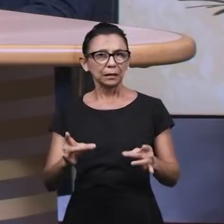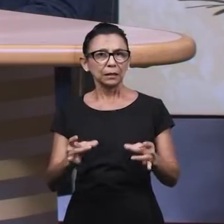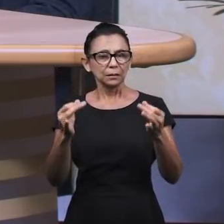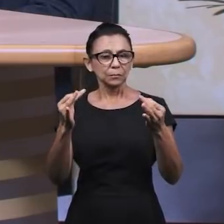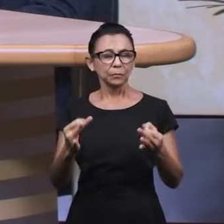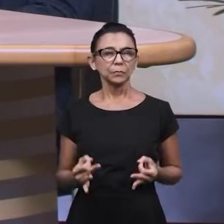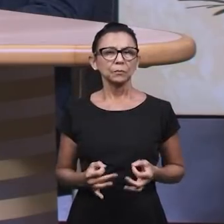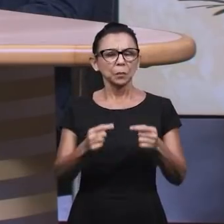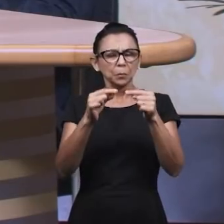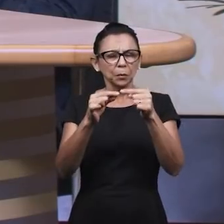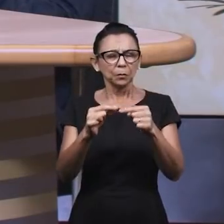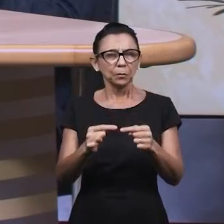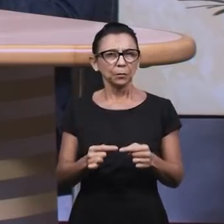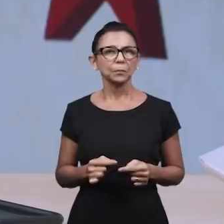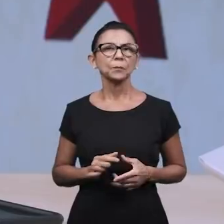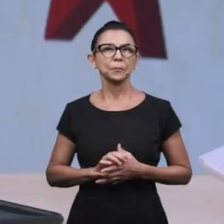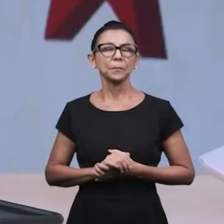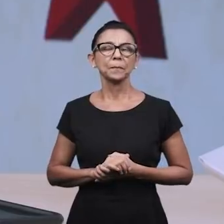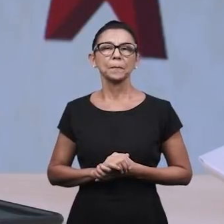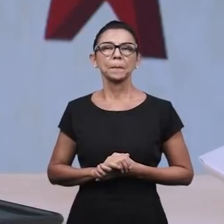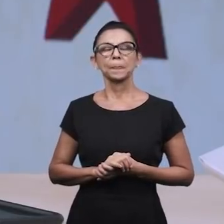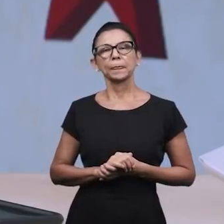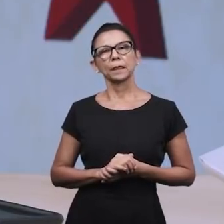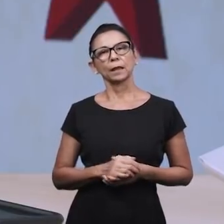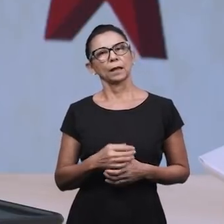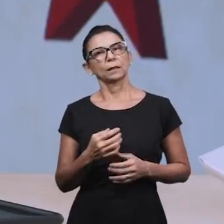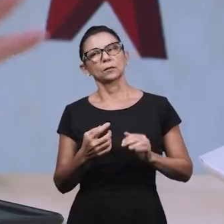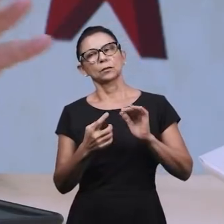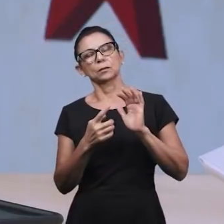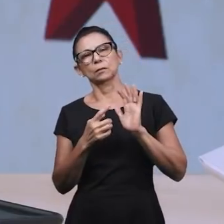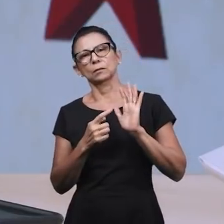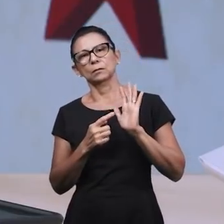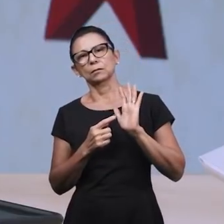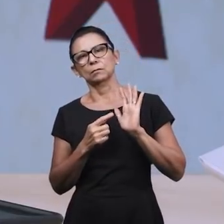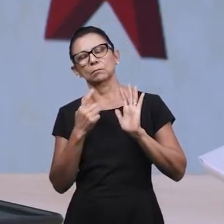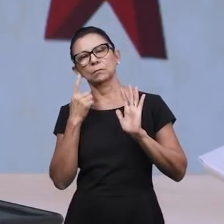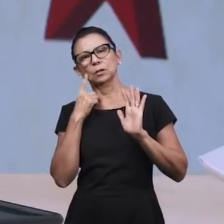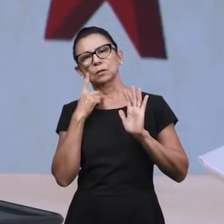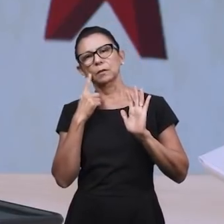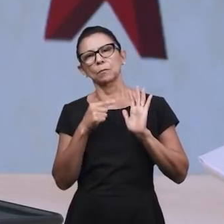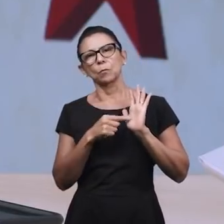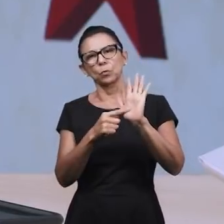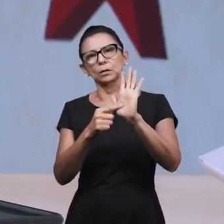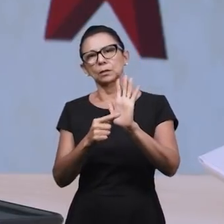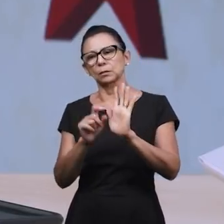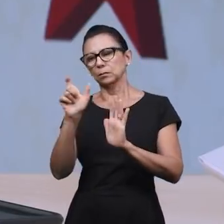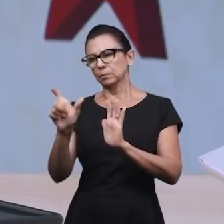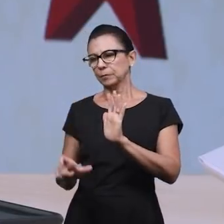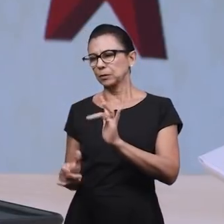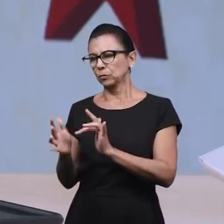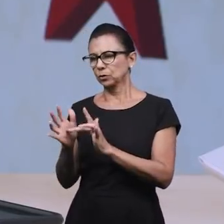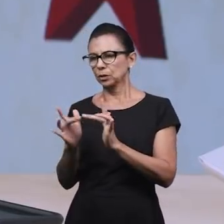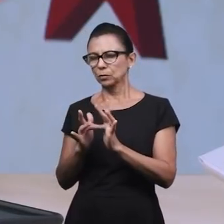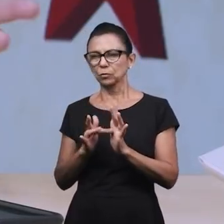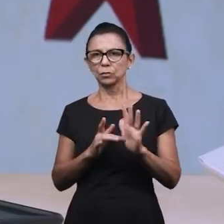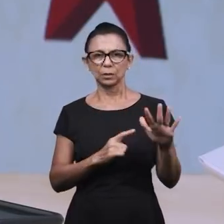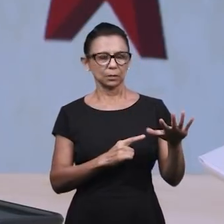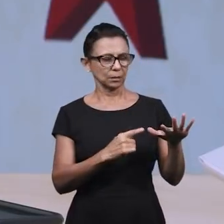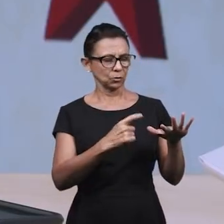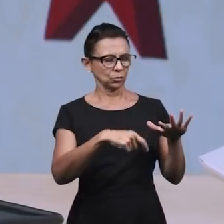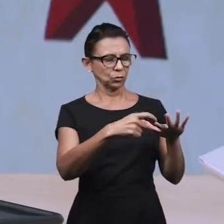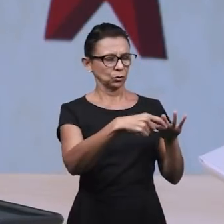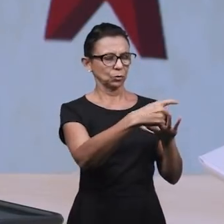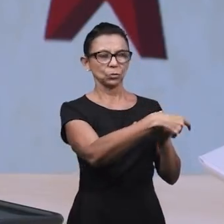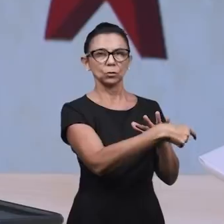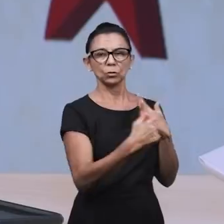vemos depois em Jesus, né, profeticamente apontando para Jesus, na pessoa de cada uma desses personagens